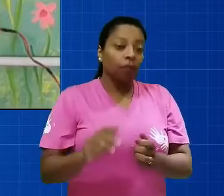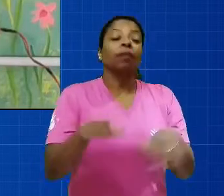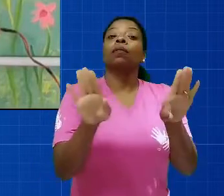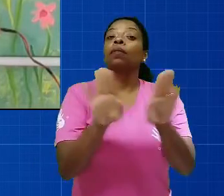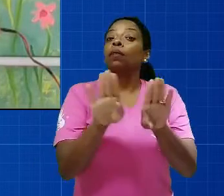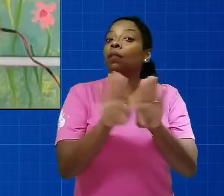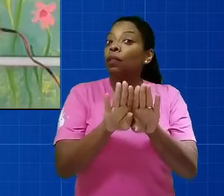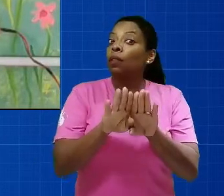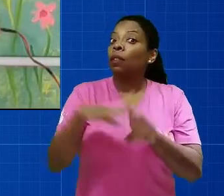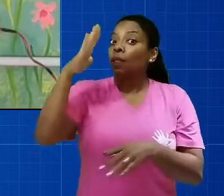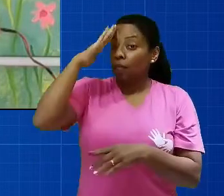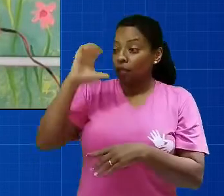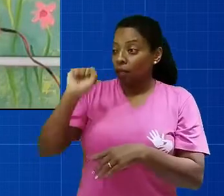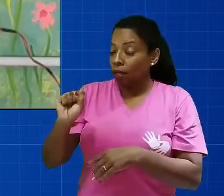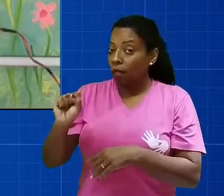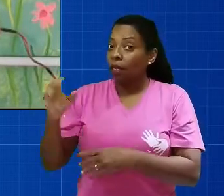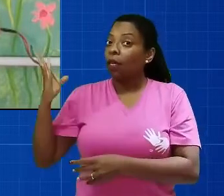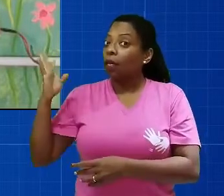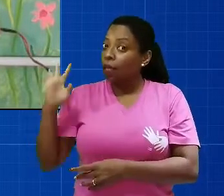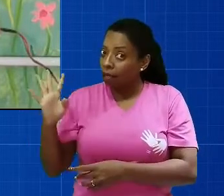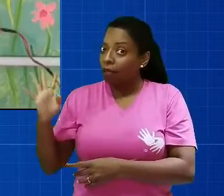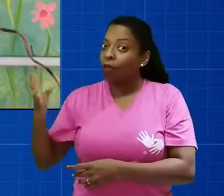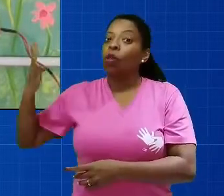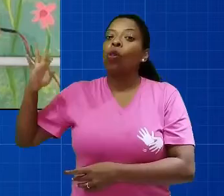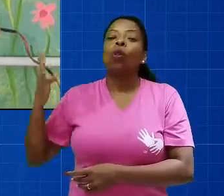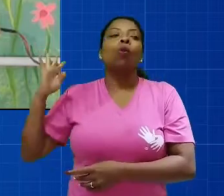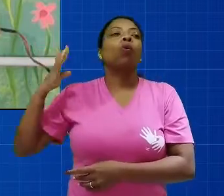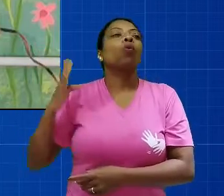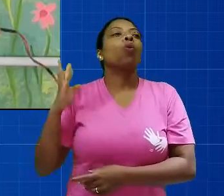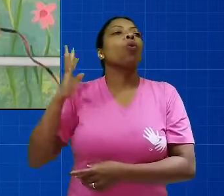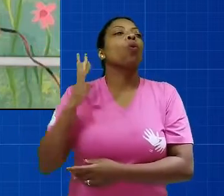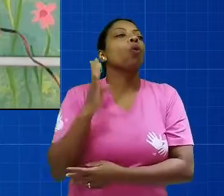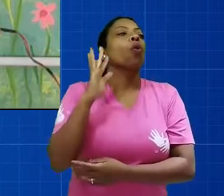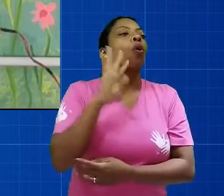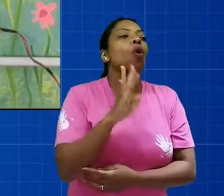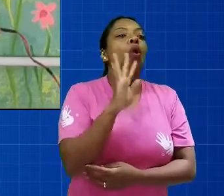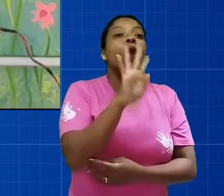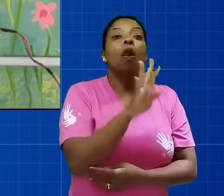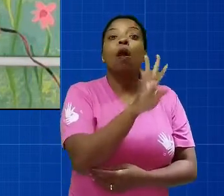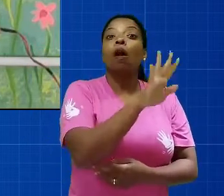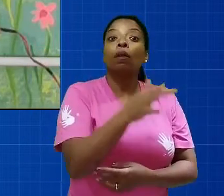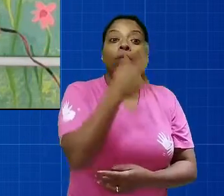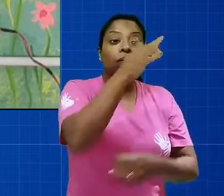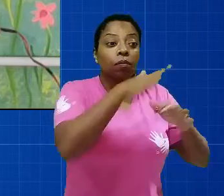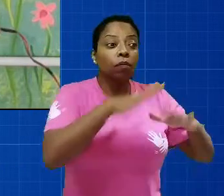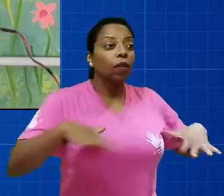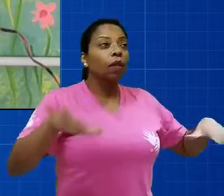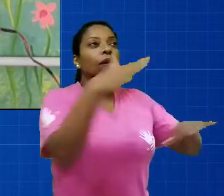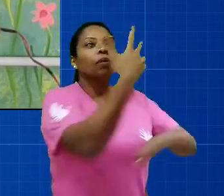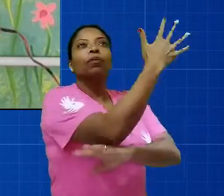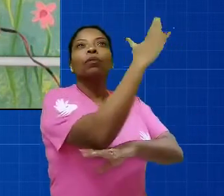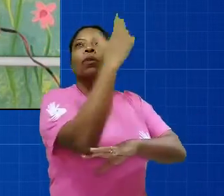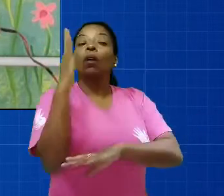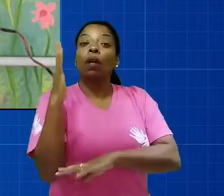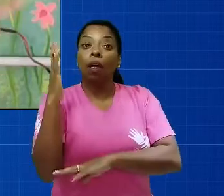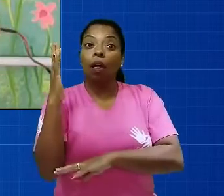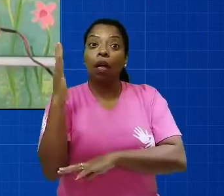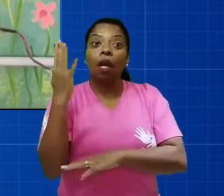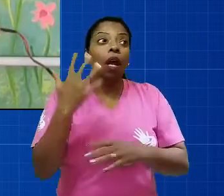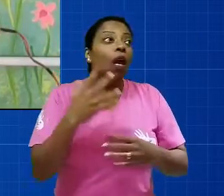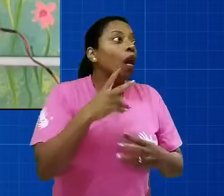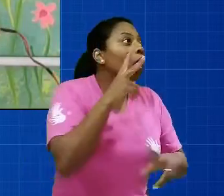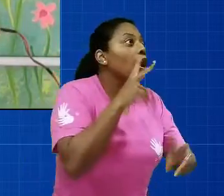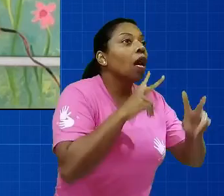Então, o sábio, Hassan, Hassan e a irmã foram conhecer o jardim. Enquanto eles